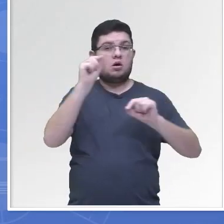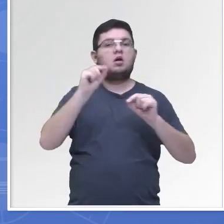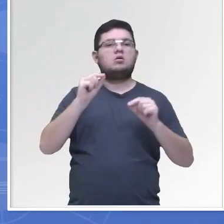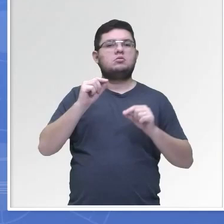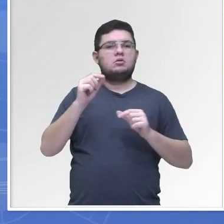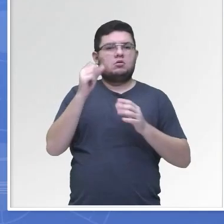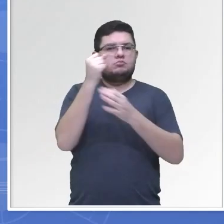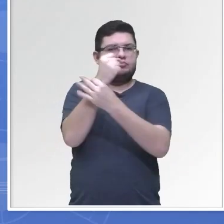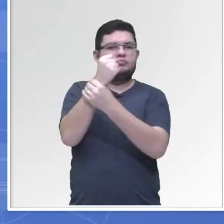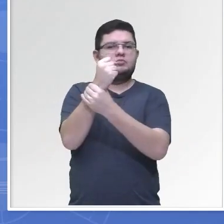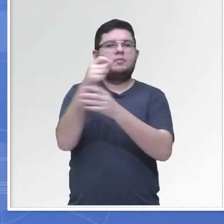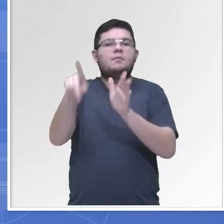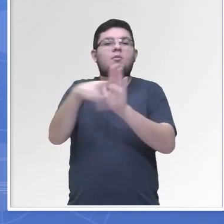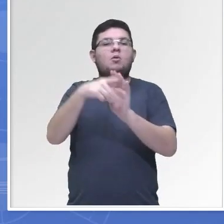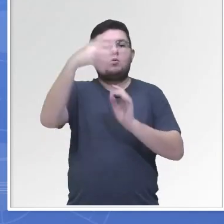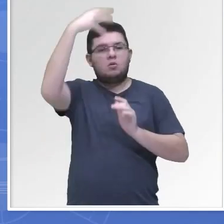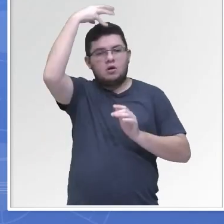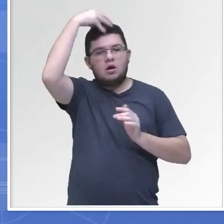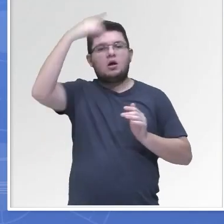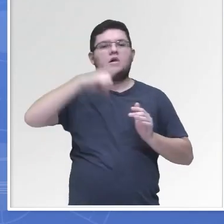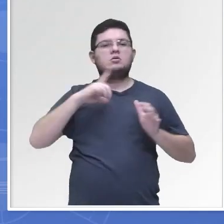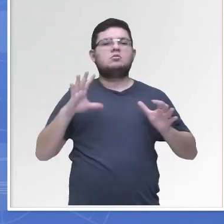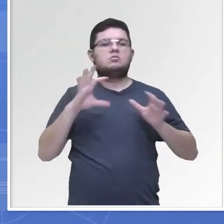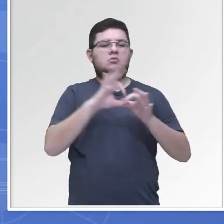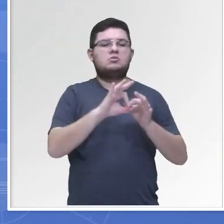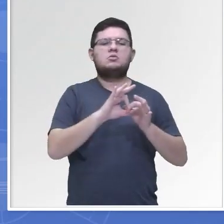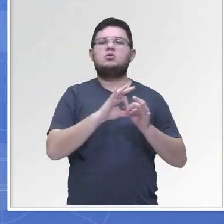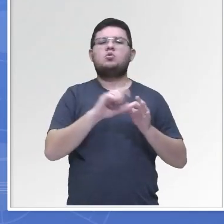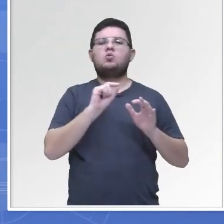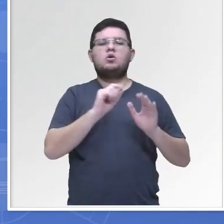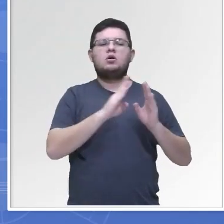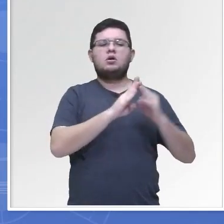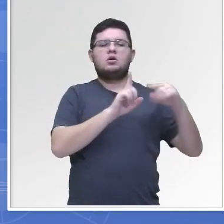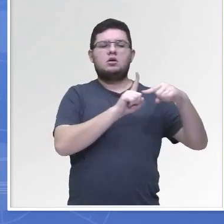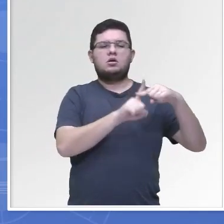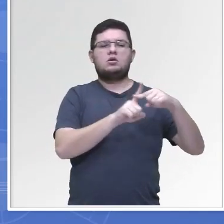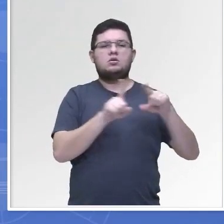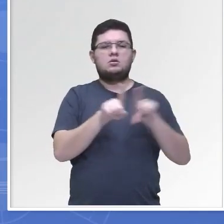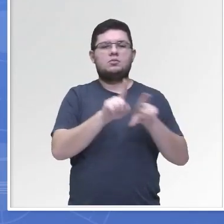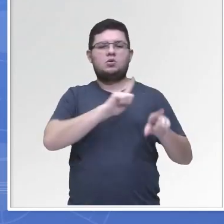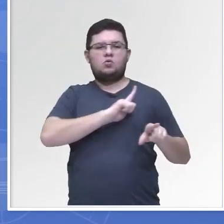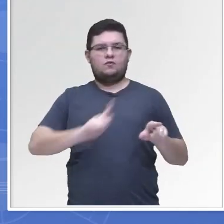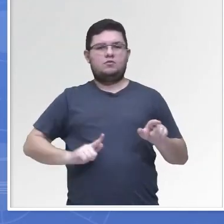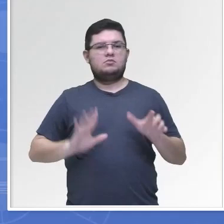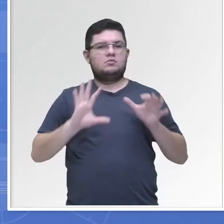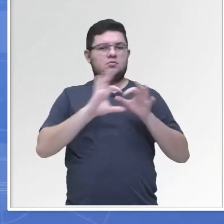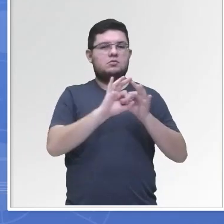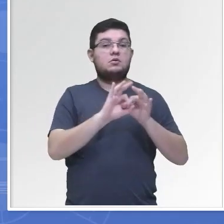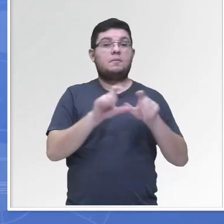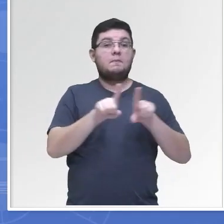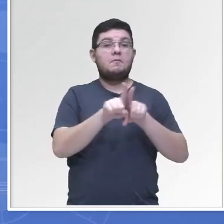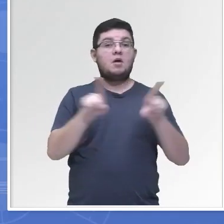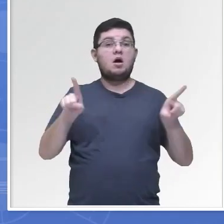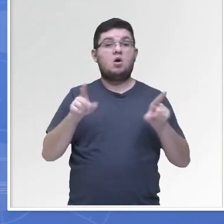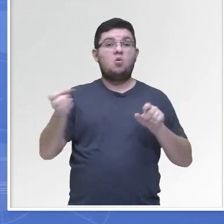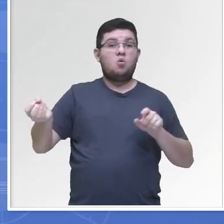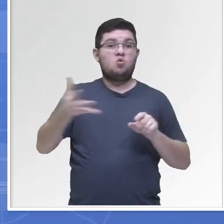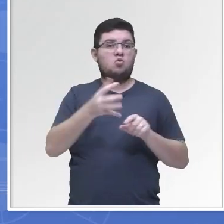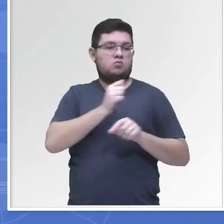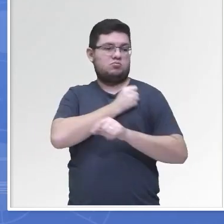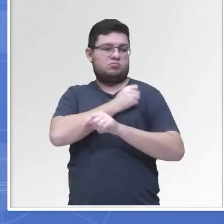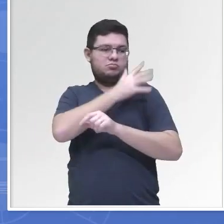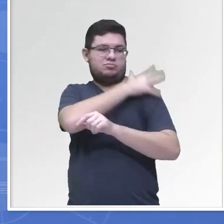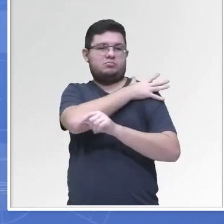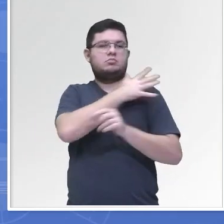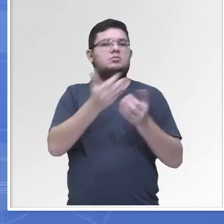vai nascer no Brasil nesse momento, ela diz separa. Nós vamos ter a opção religiosa e nós vamos ter o Estado. E eles